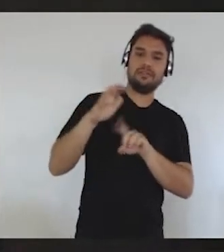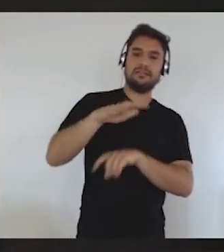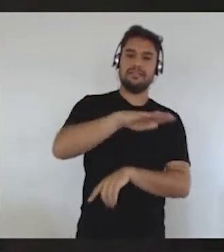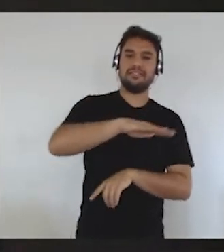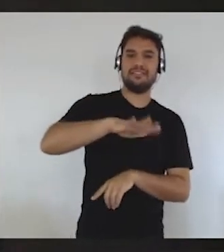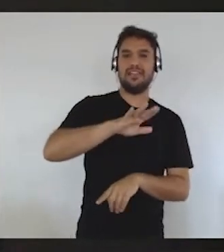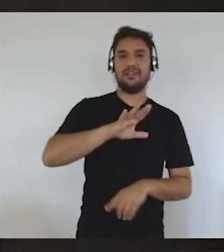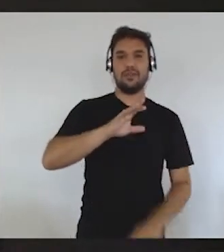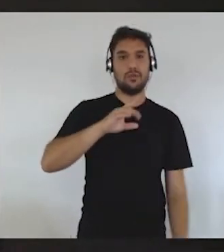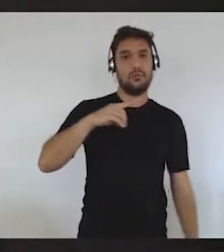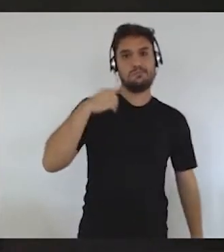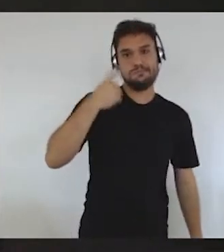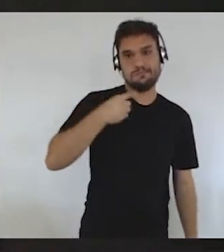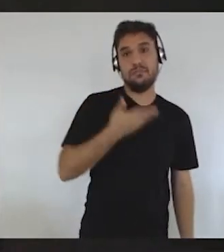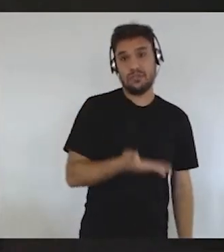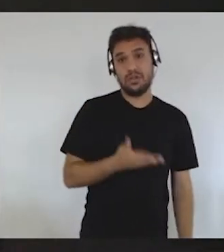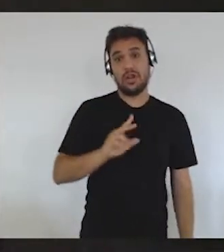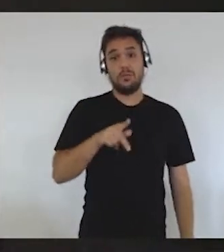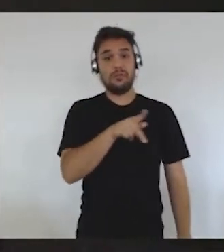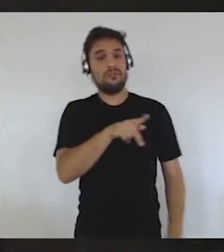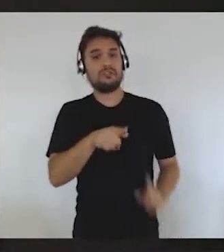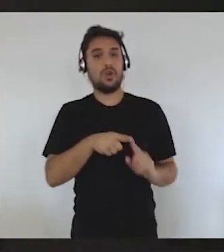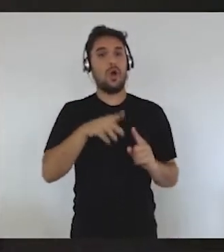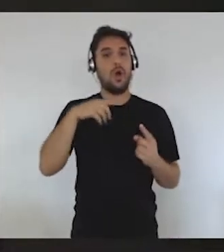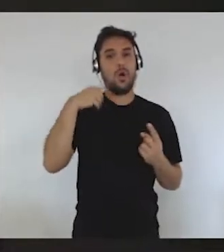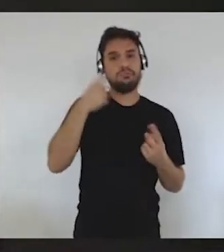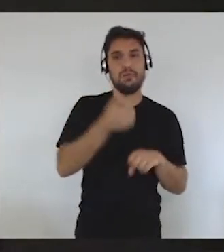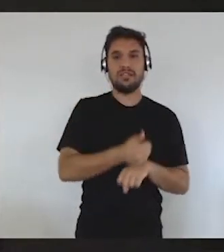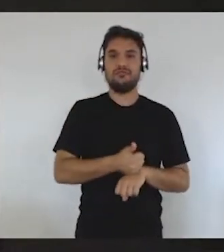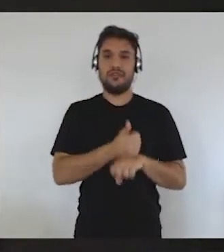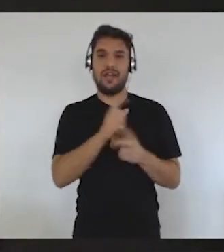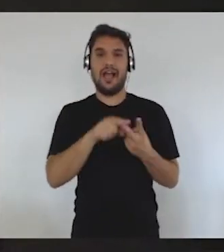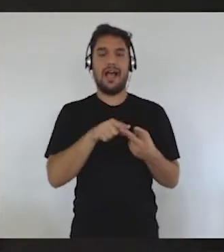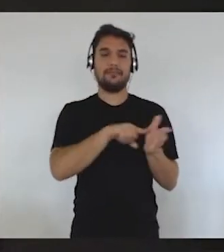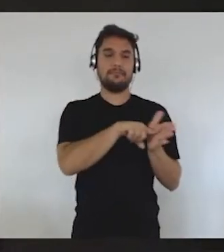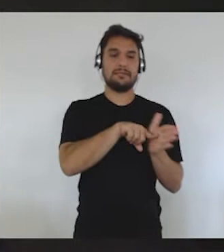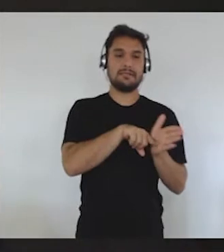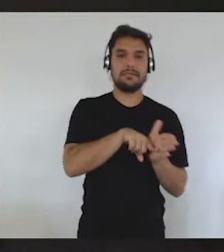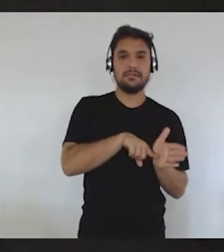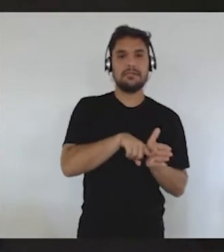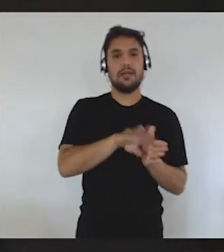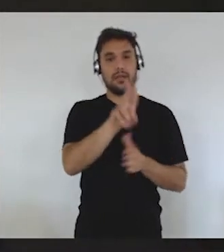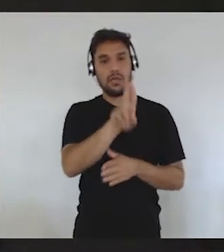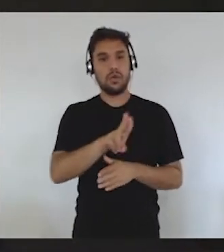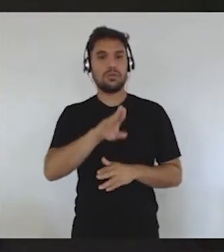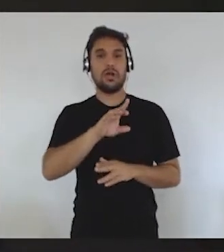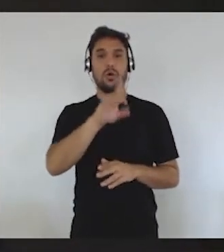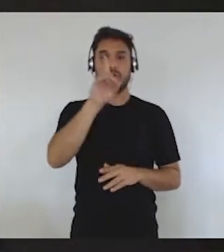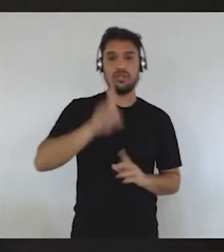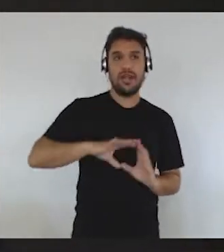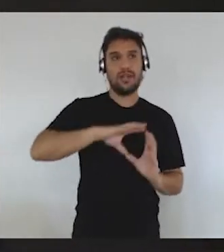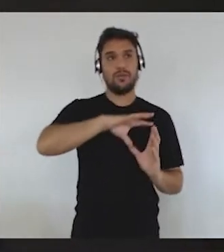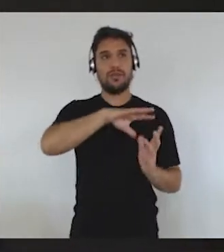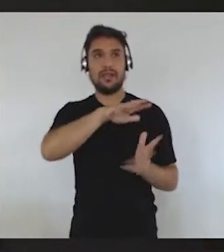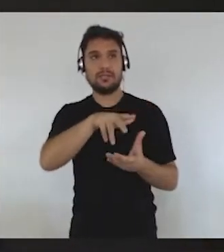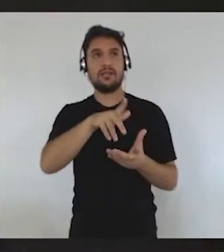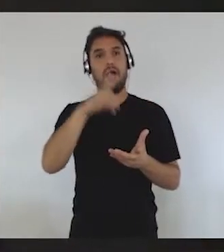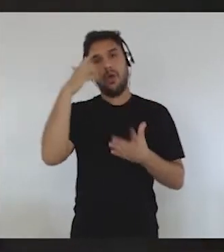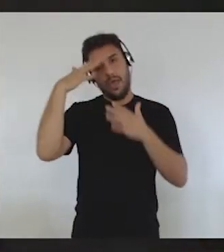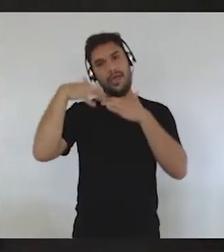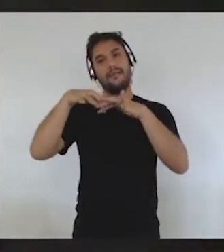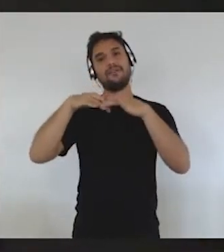cabe a nós, advogados e professores, estudiosos, praticantes, né, do direito internacional, essa reflexão